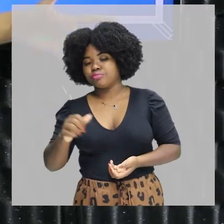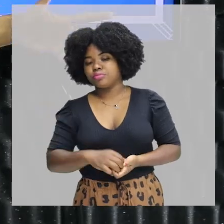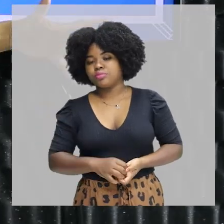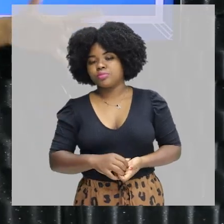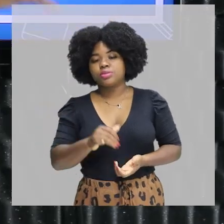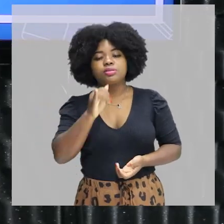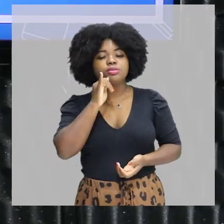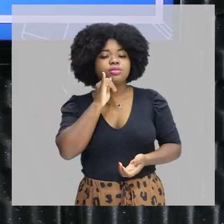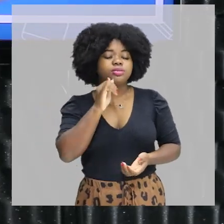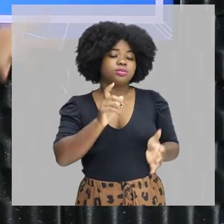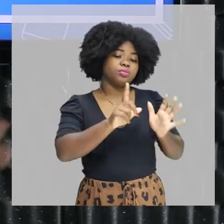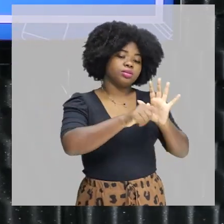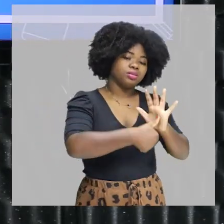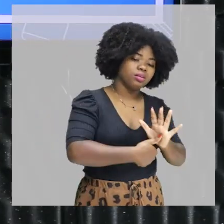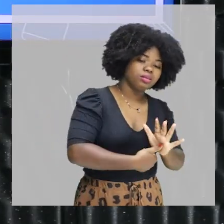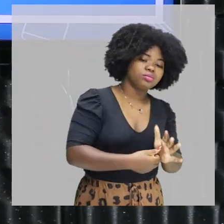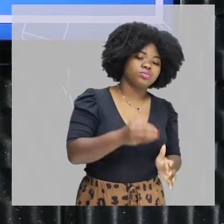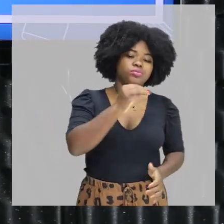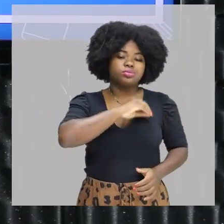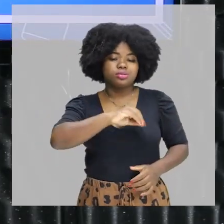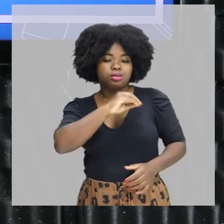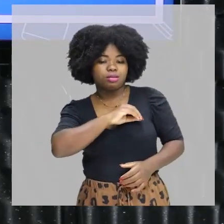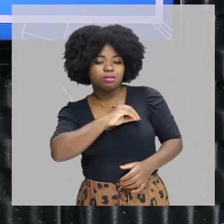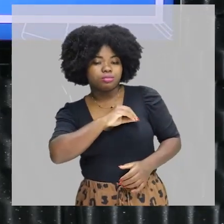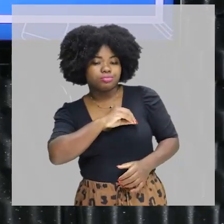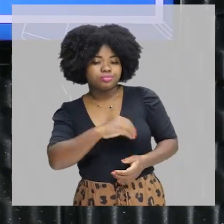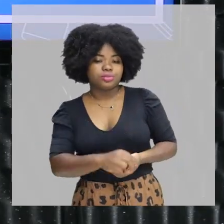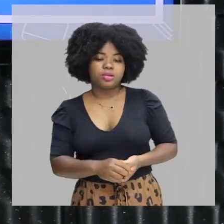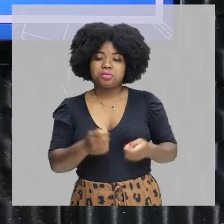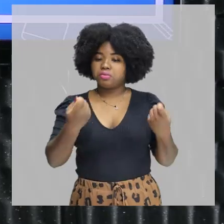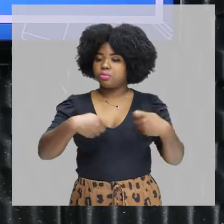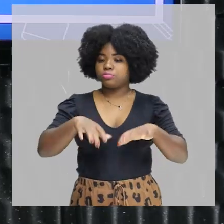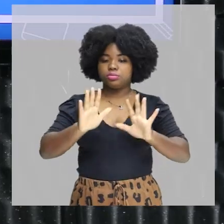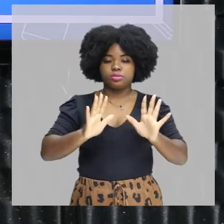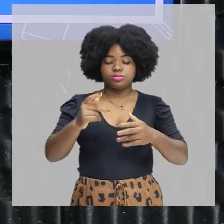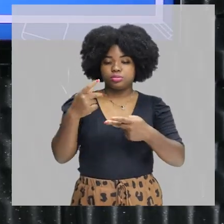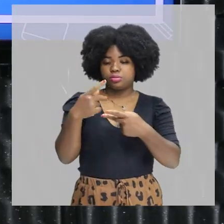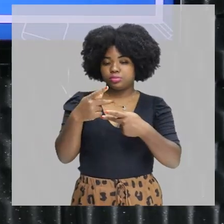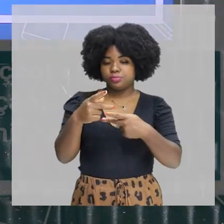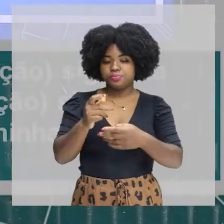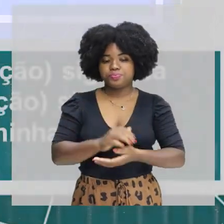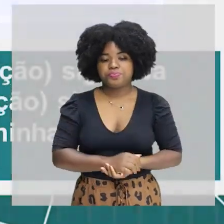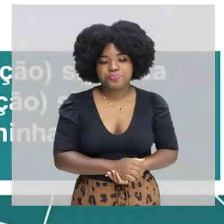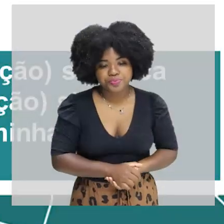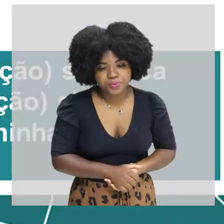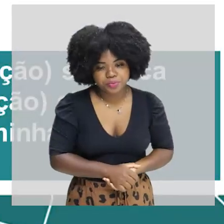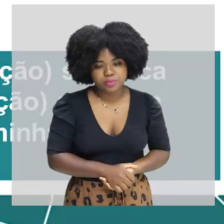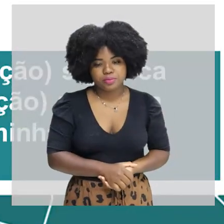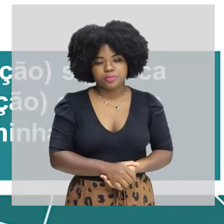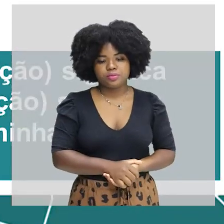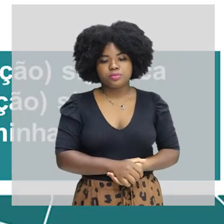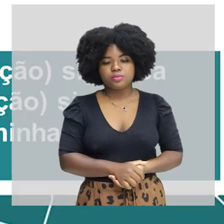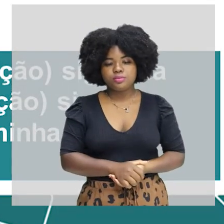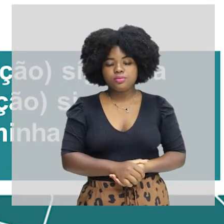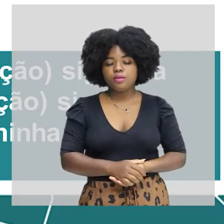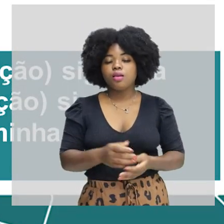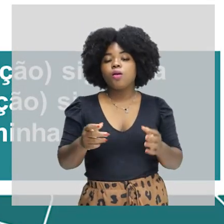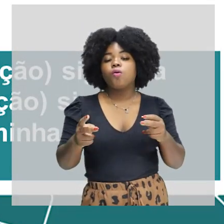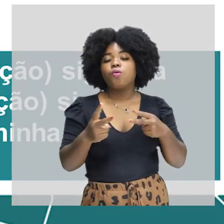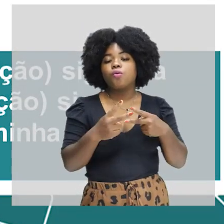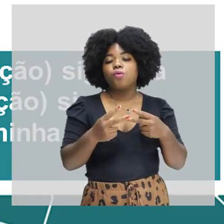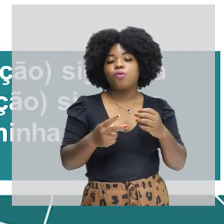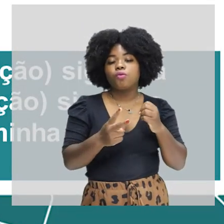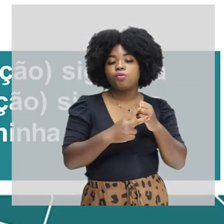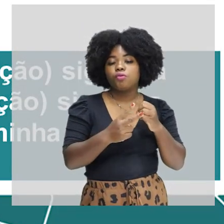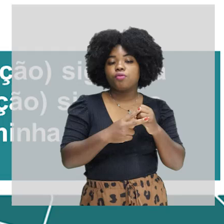atraso do nosso salário, consequência. Aí eu não tenho que ter preposição. Já estou aqui com as respostas, tá? O verbo querer,